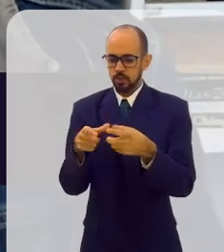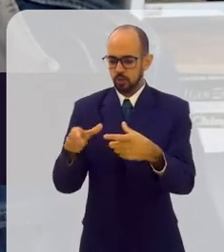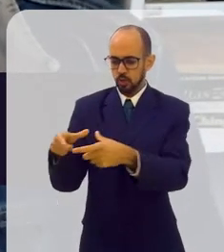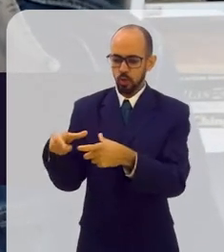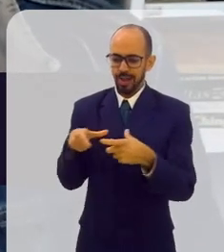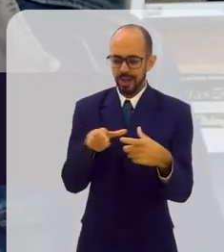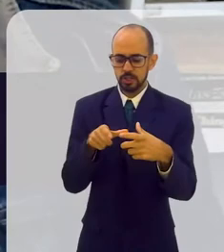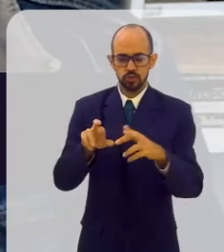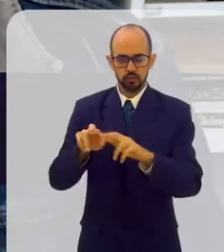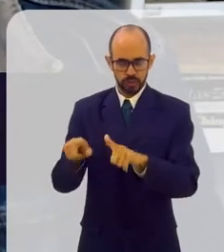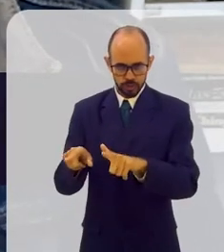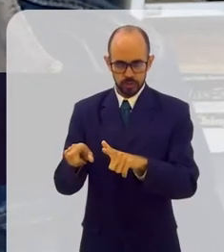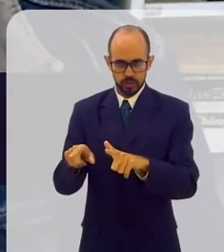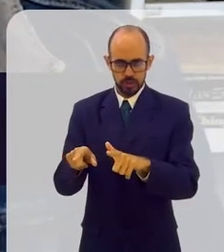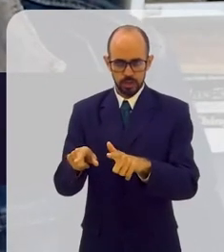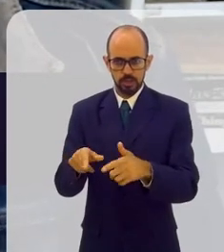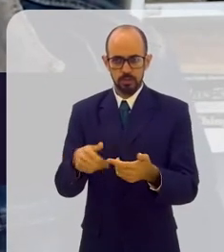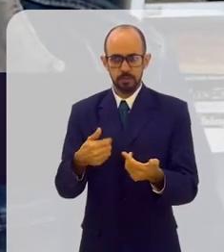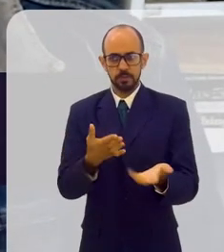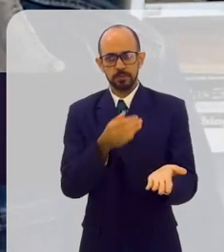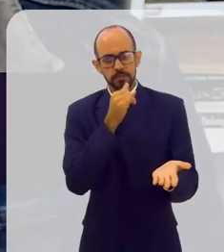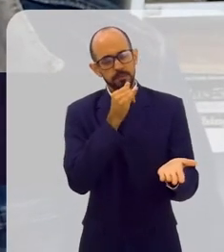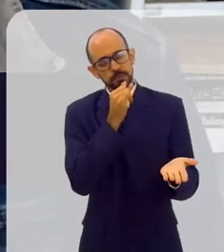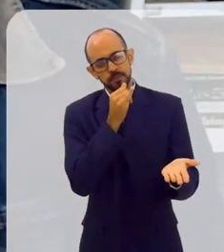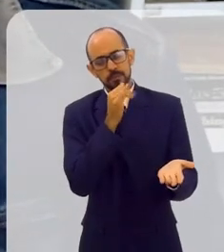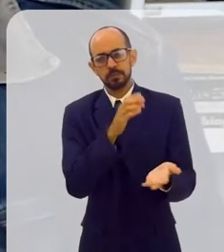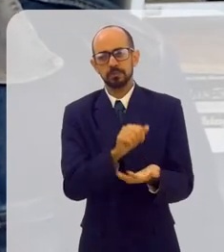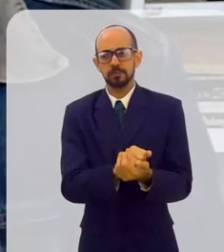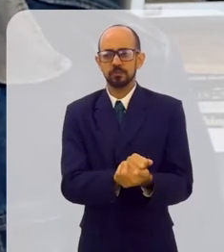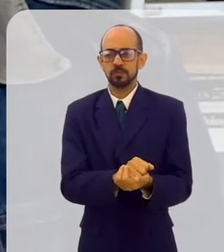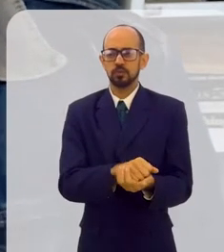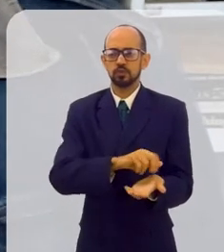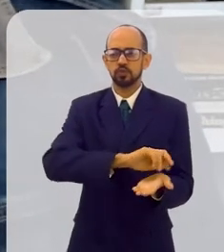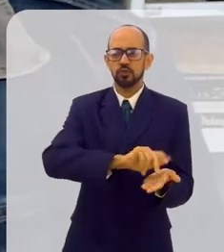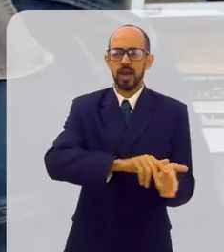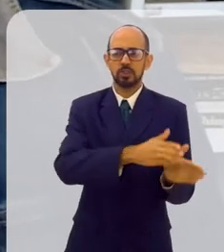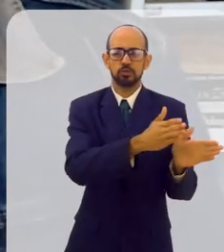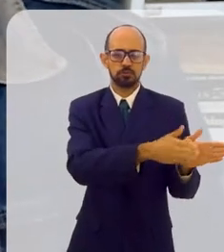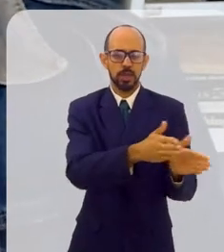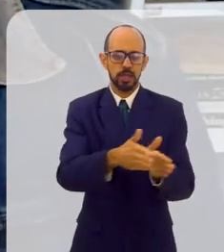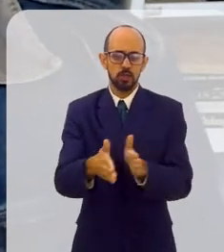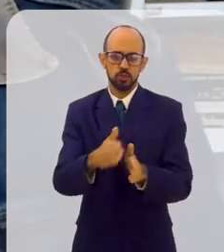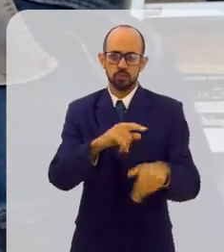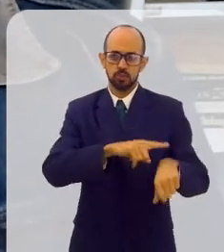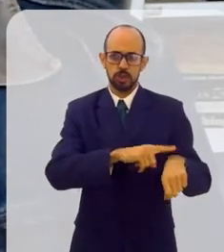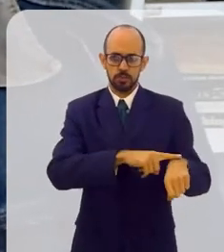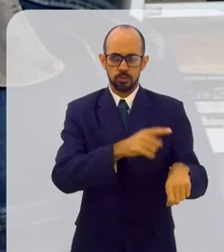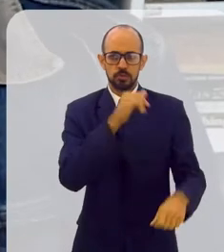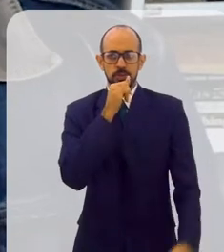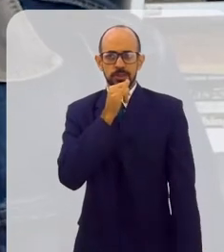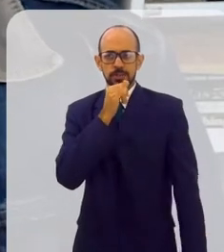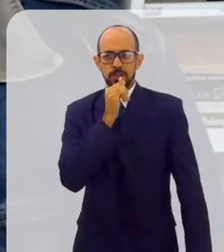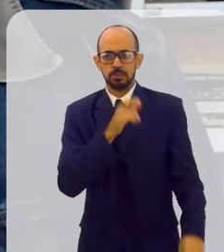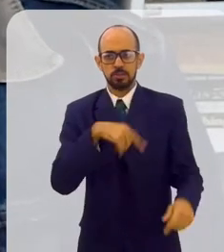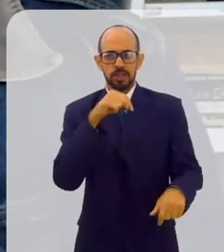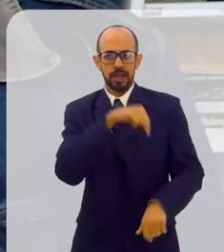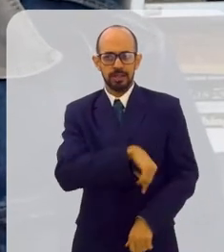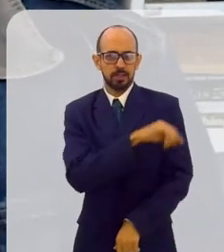locais. Quer dizer, você é do Espírito Santo, você está aqui no Rio de